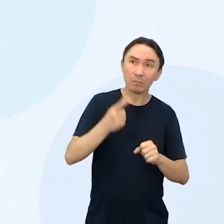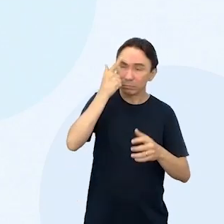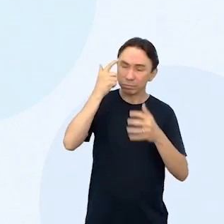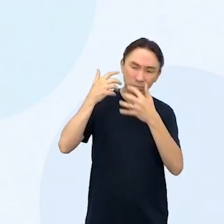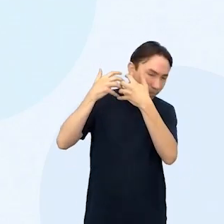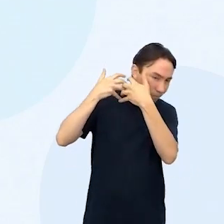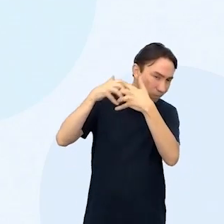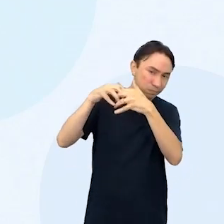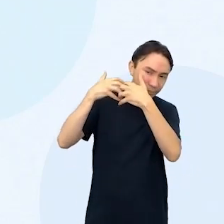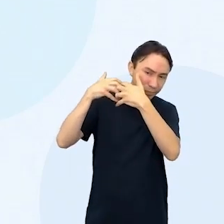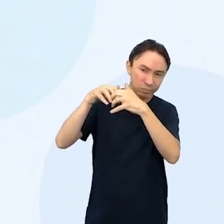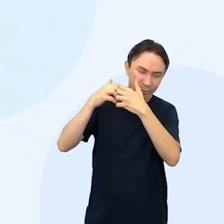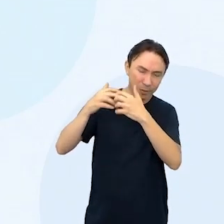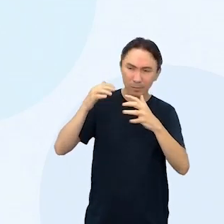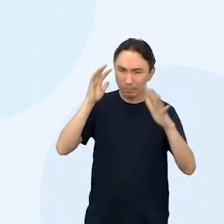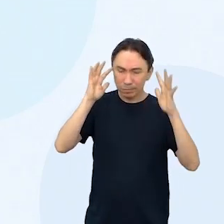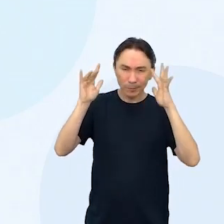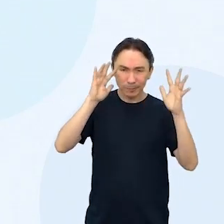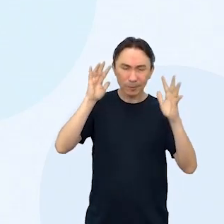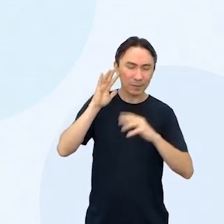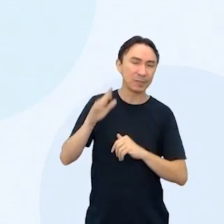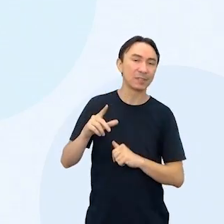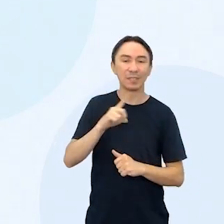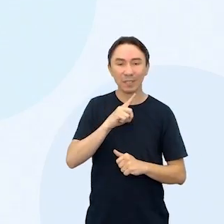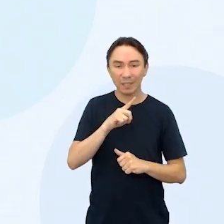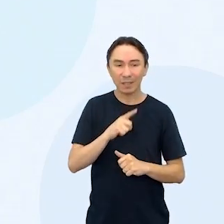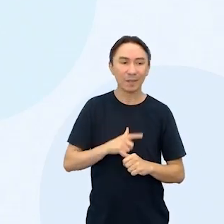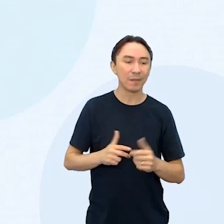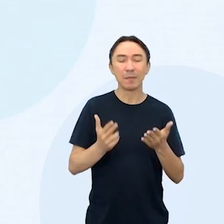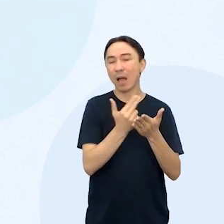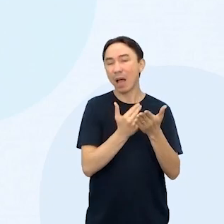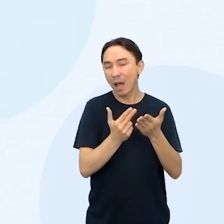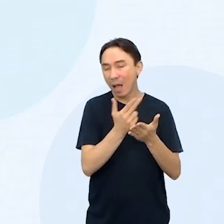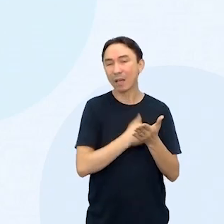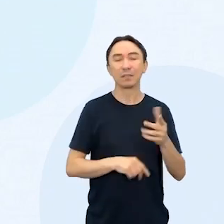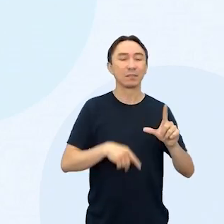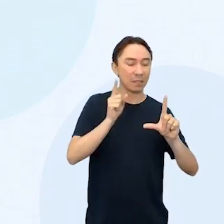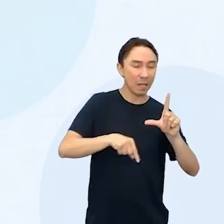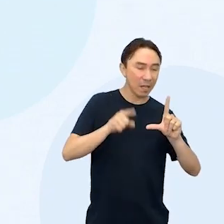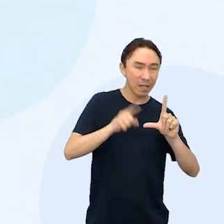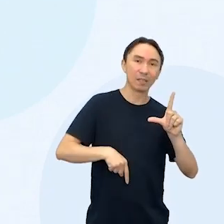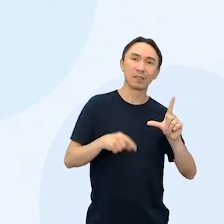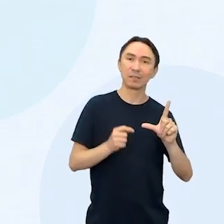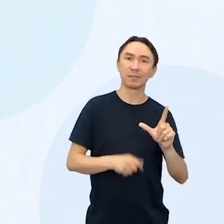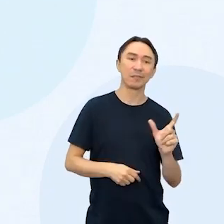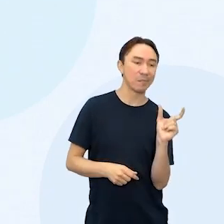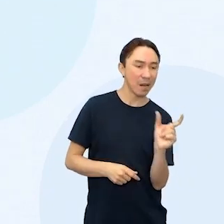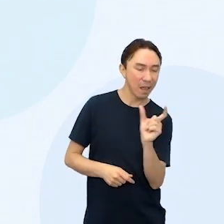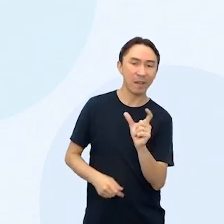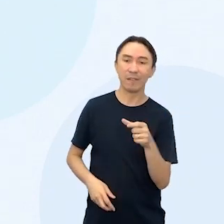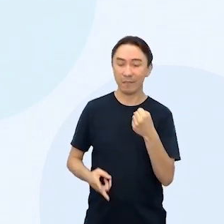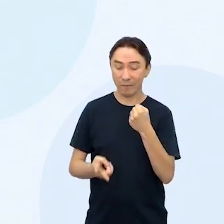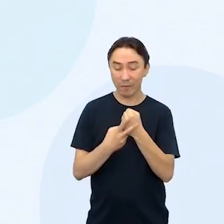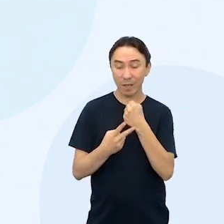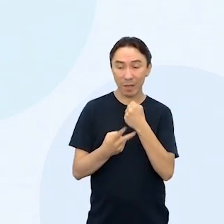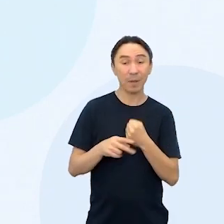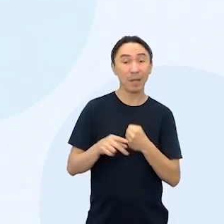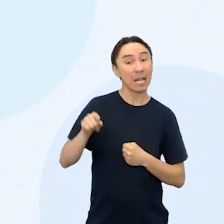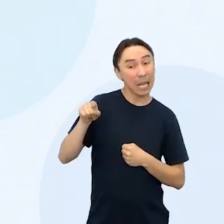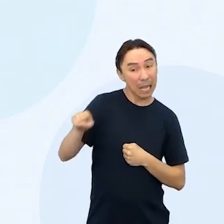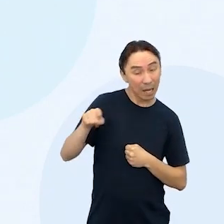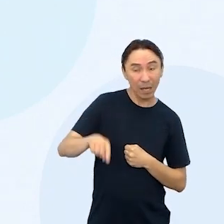quando você associa imagens, letras, palavras e verbos com alguma ação que o aluno